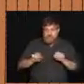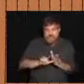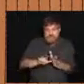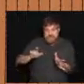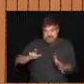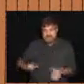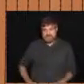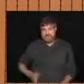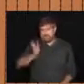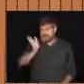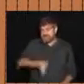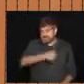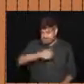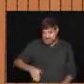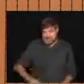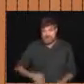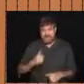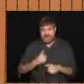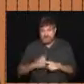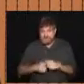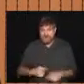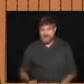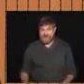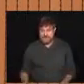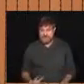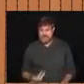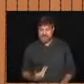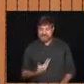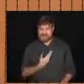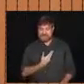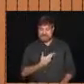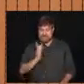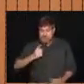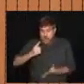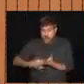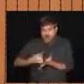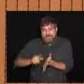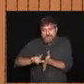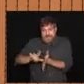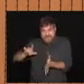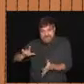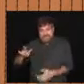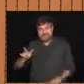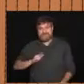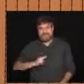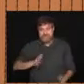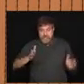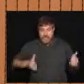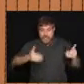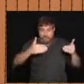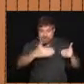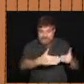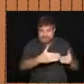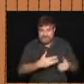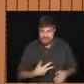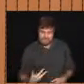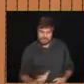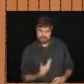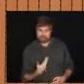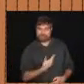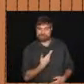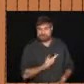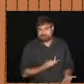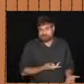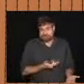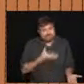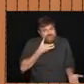por 2 motivos. Porque a cirurgia eletiva, ela geralmente ocupa uma sala cirúrgica e ela ocupa